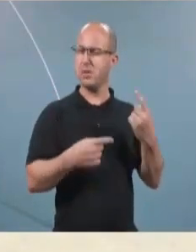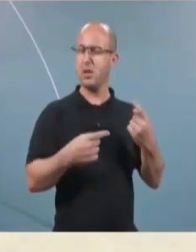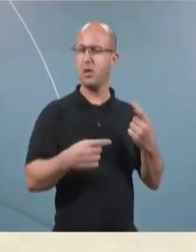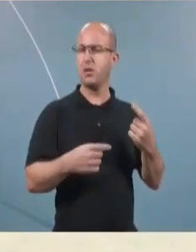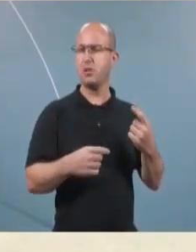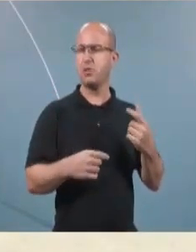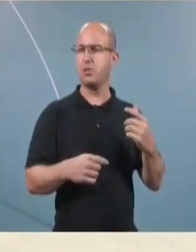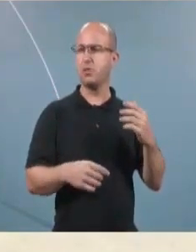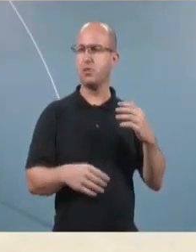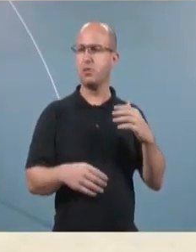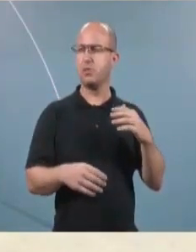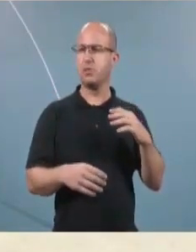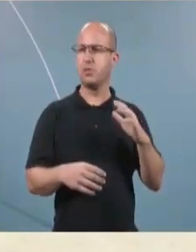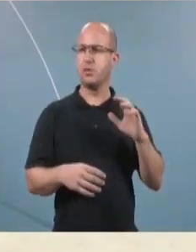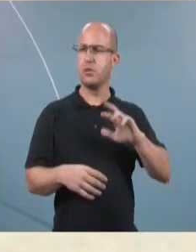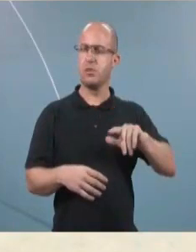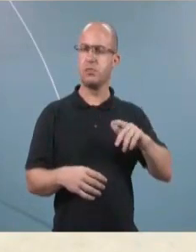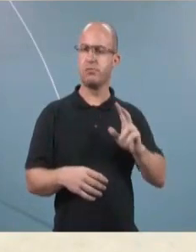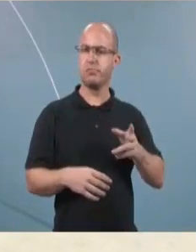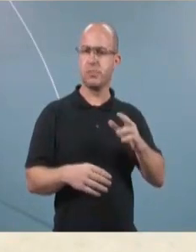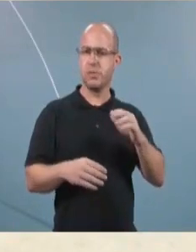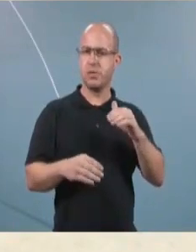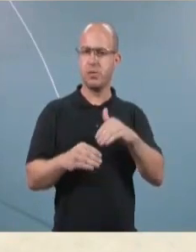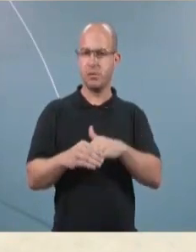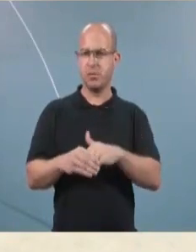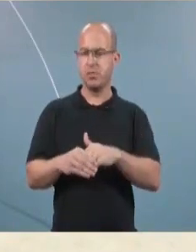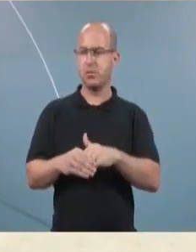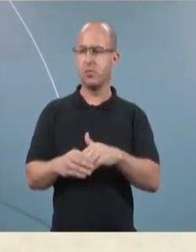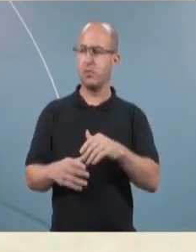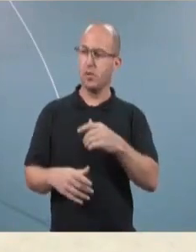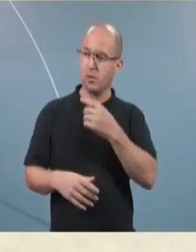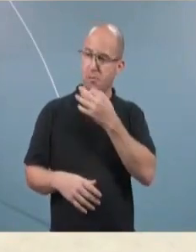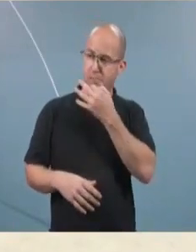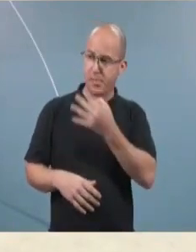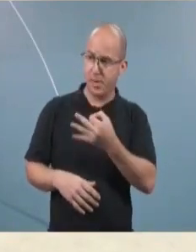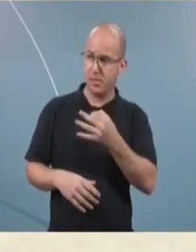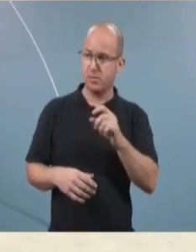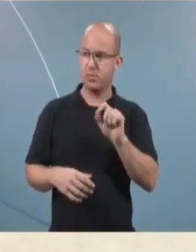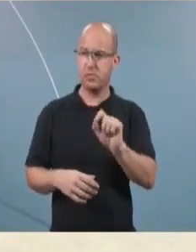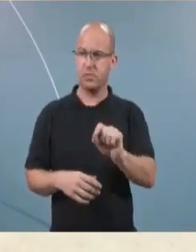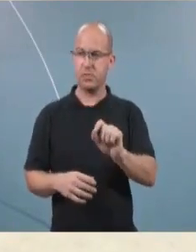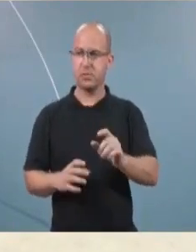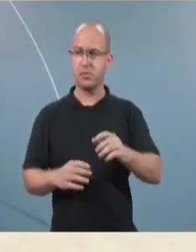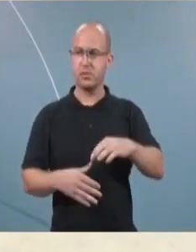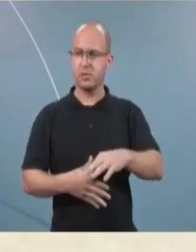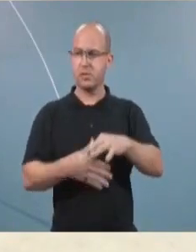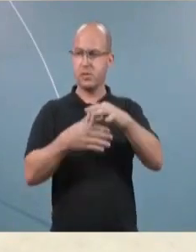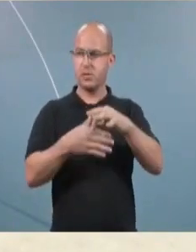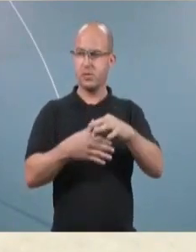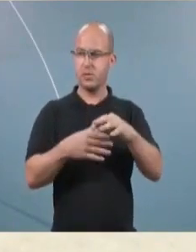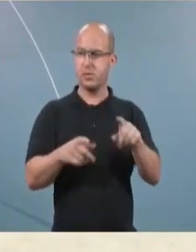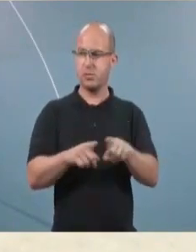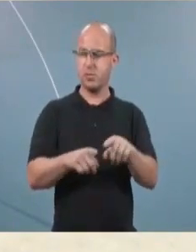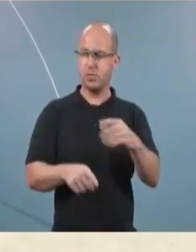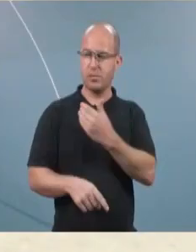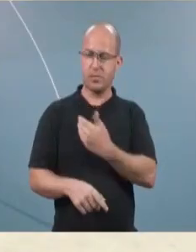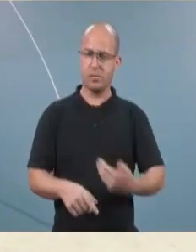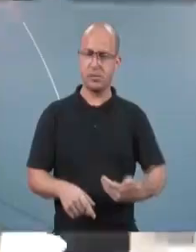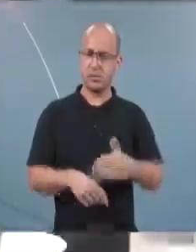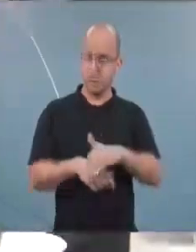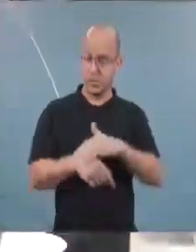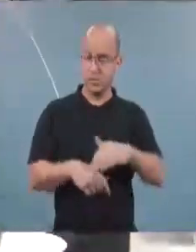se decide no voto O que é que eu sugiro a vossas excelências lideranças e convencer com Deputado Luiz